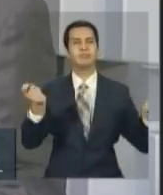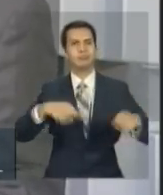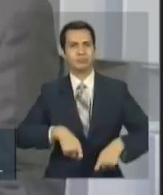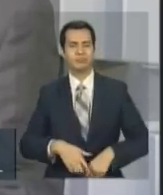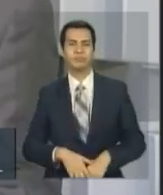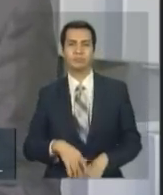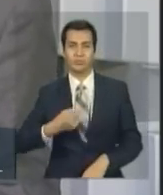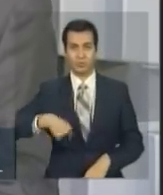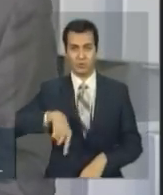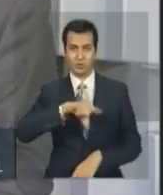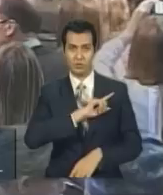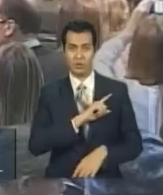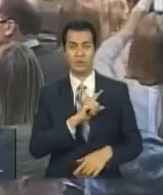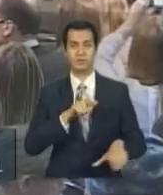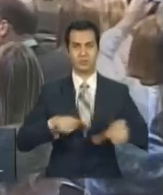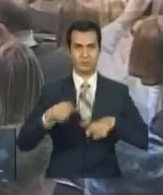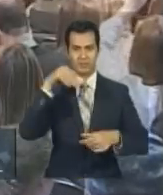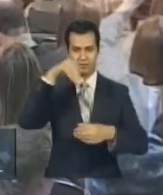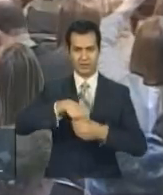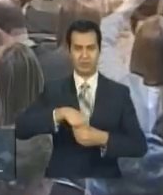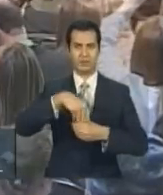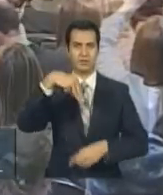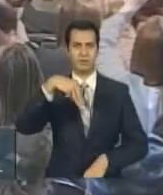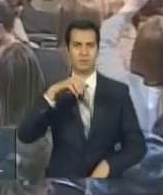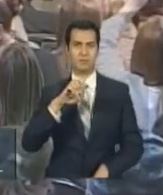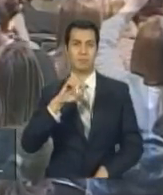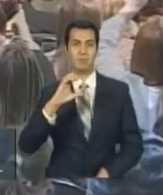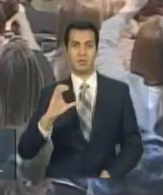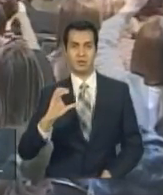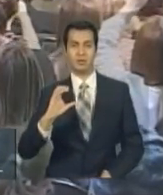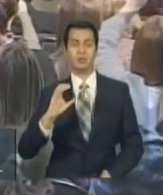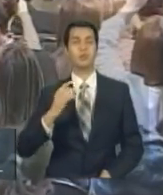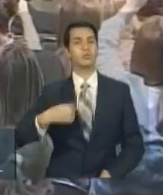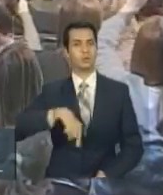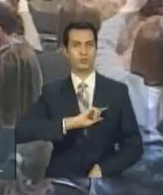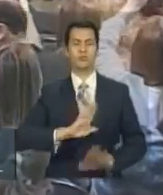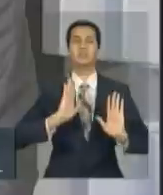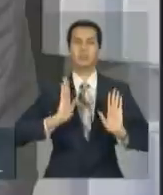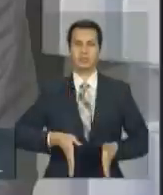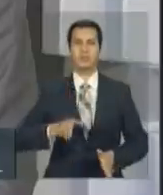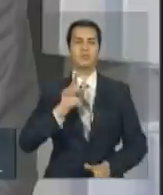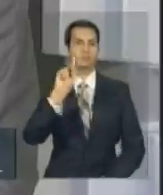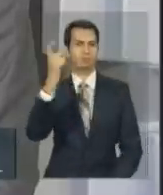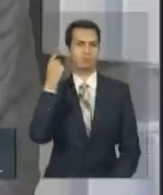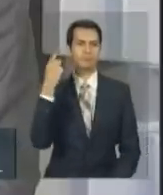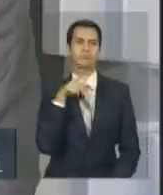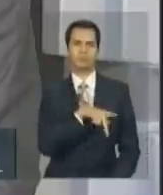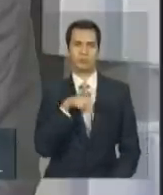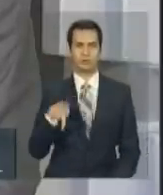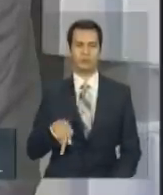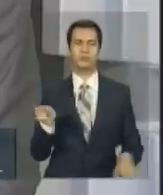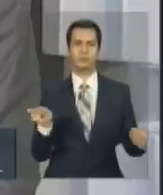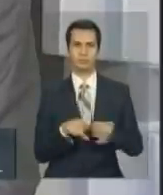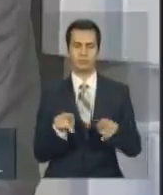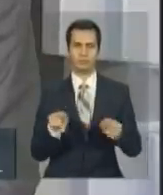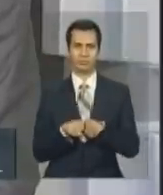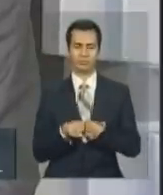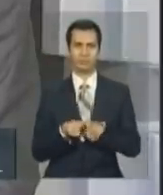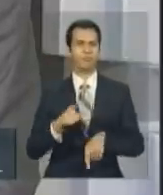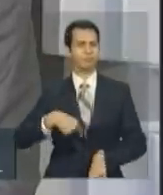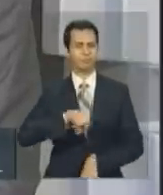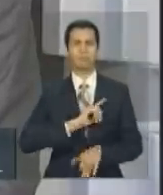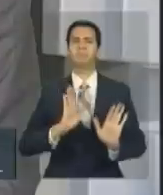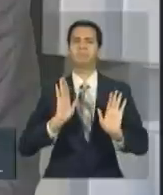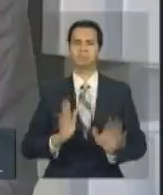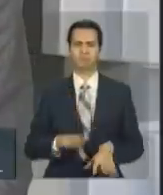Todos nós dirigentes também aqui do MEC já demos aula, já exercemos o ofício de ministrar